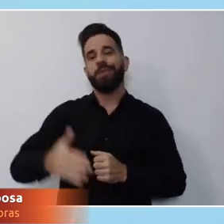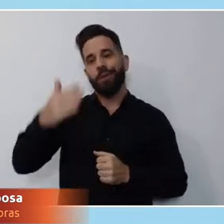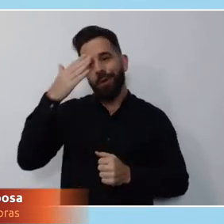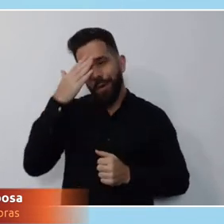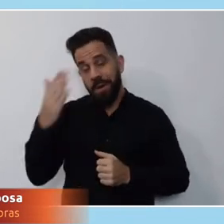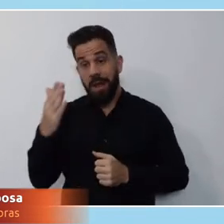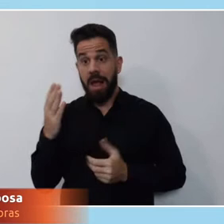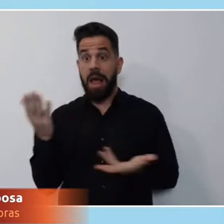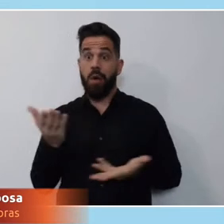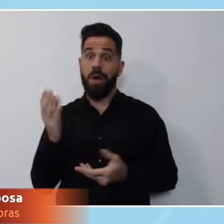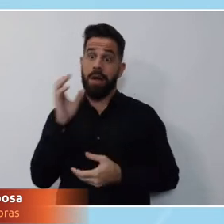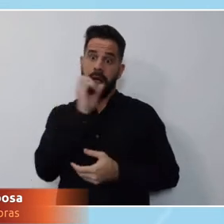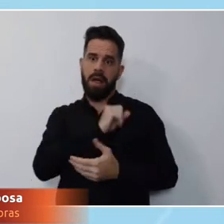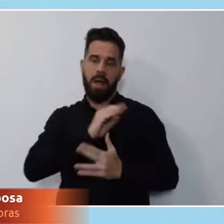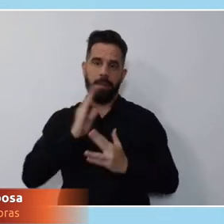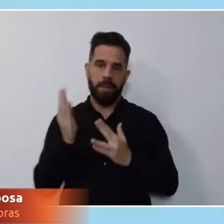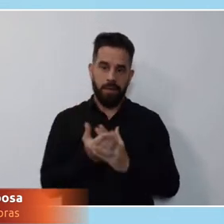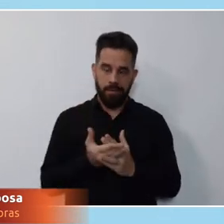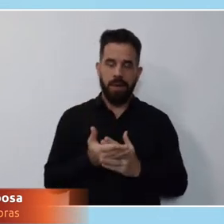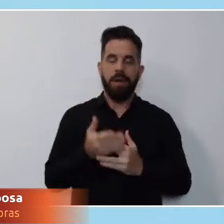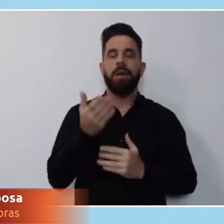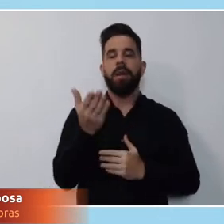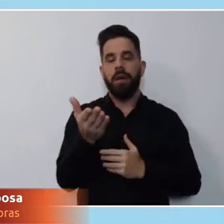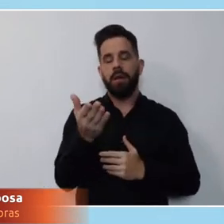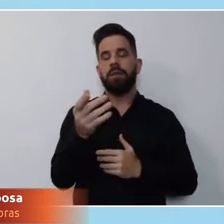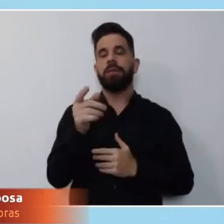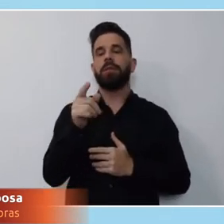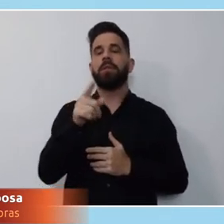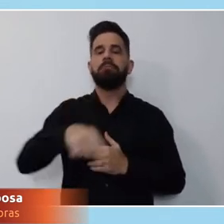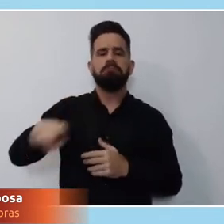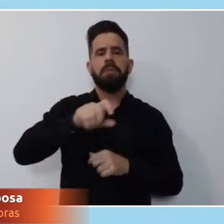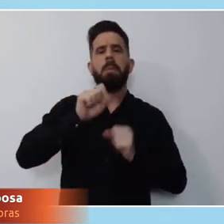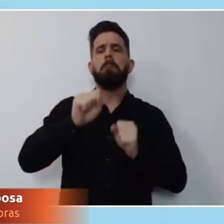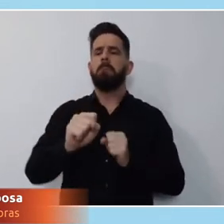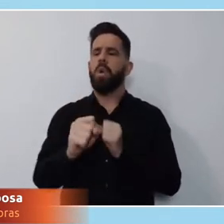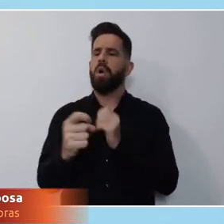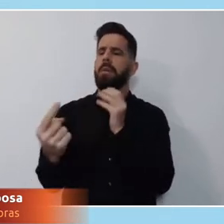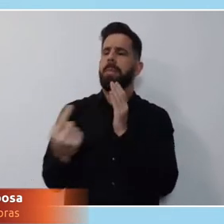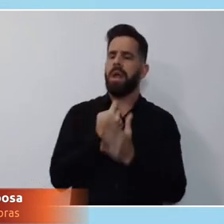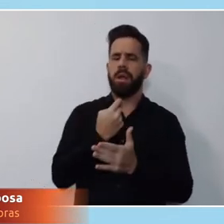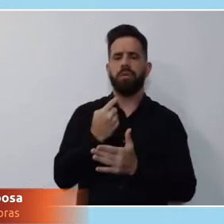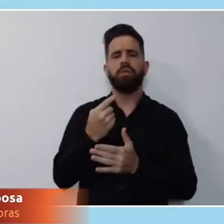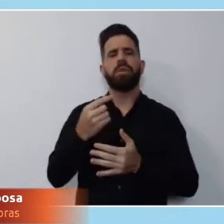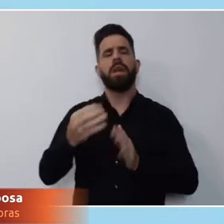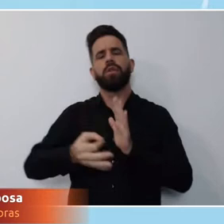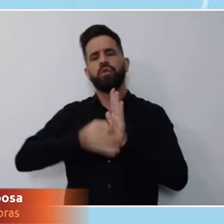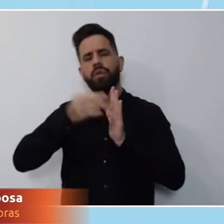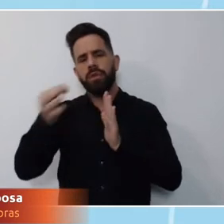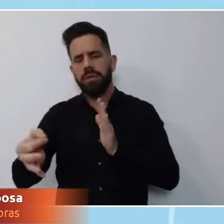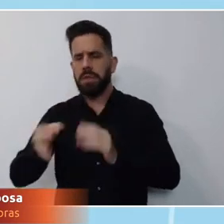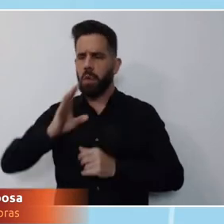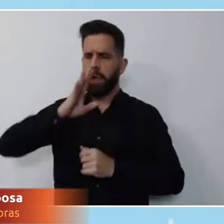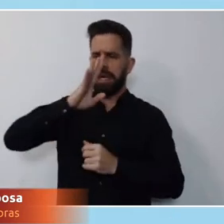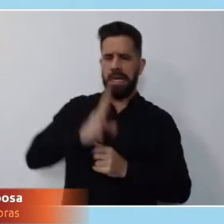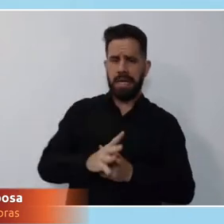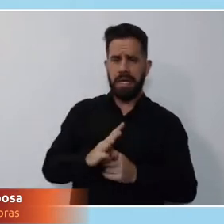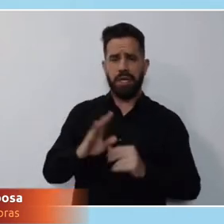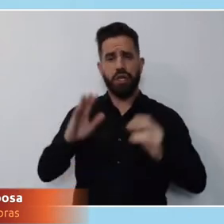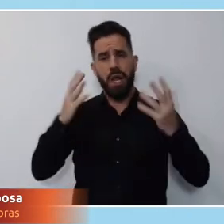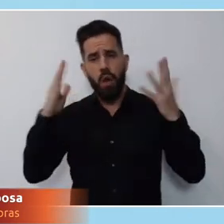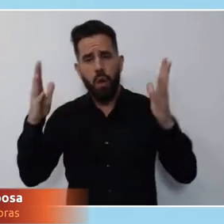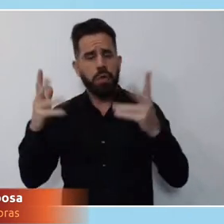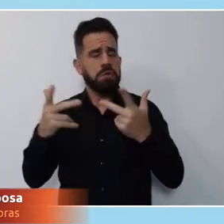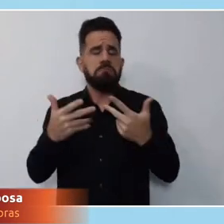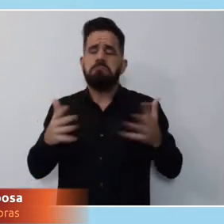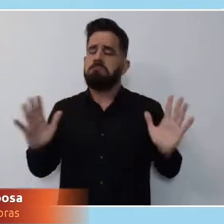rápido intervalo. Lembrando que você pode enviar sua sugestão, sua crítica, seu elogio, o que você quiser, lá